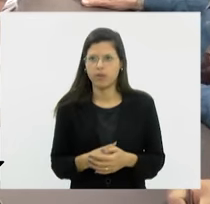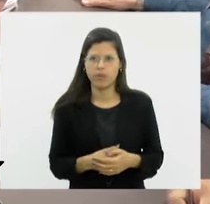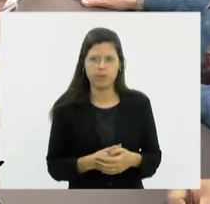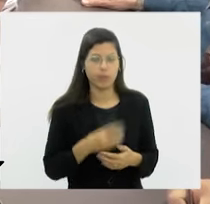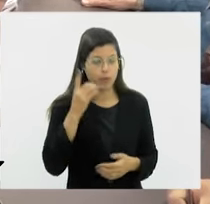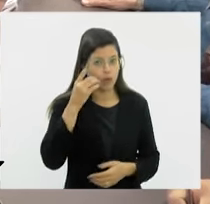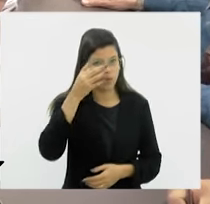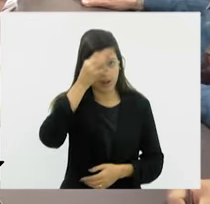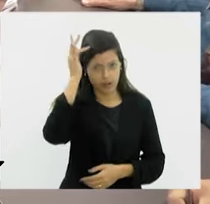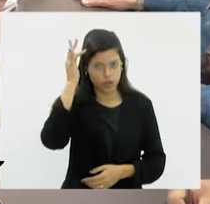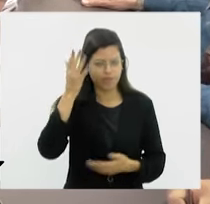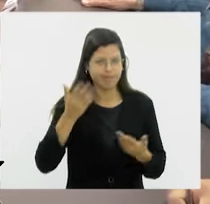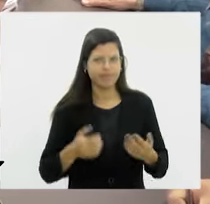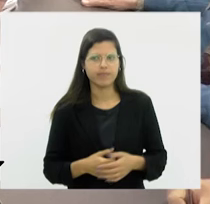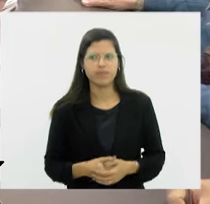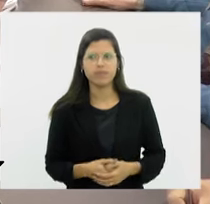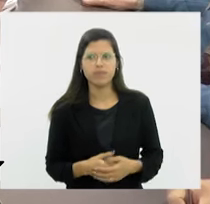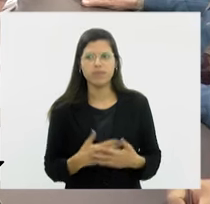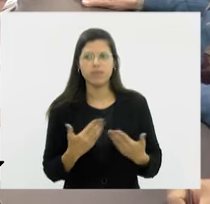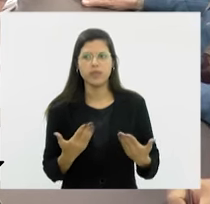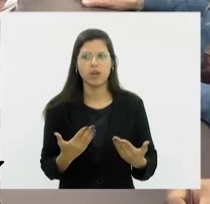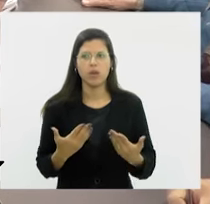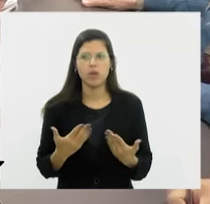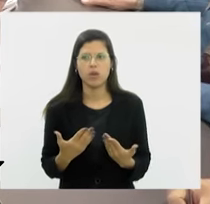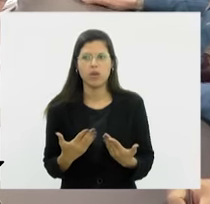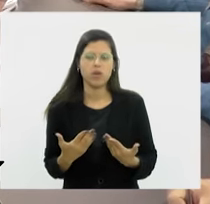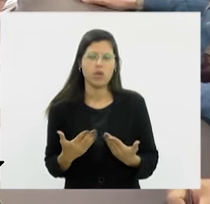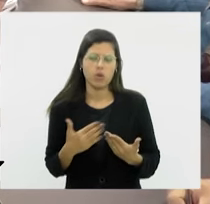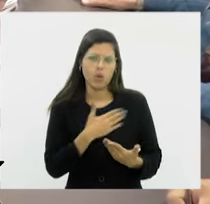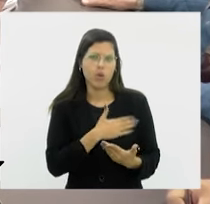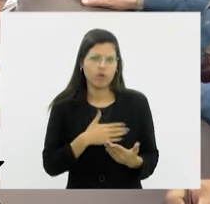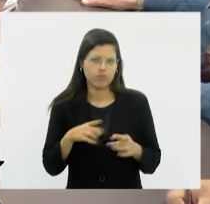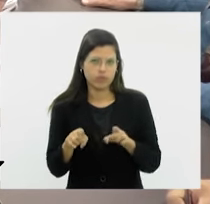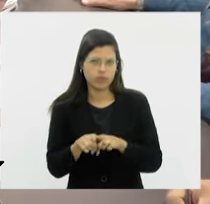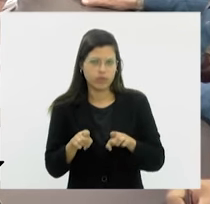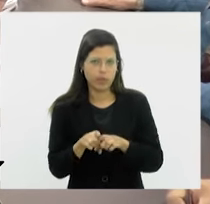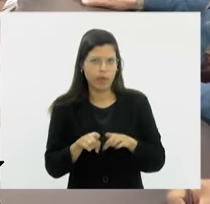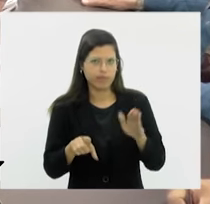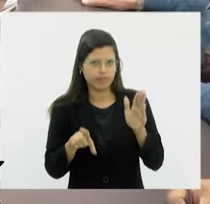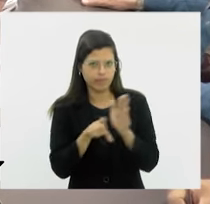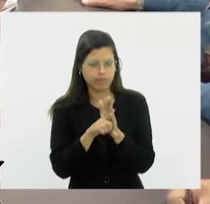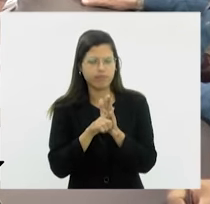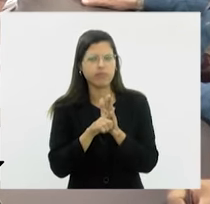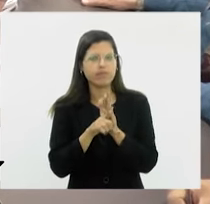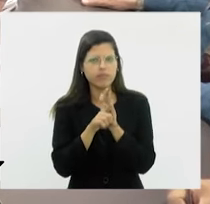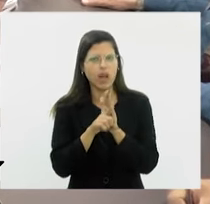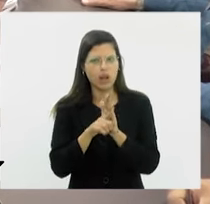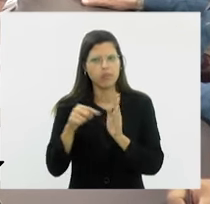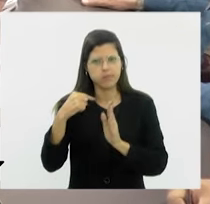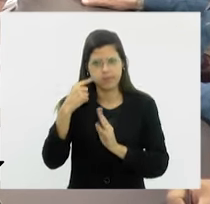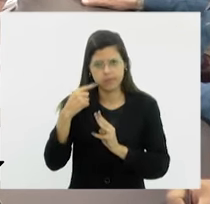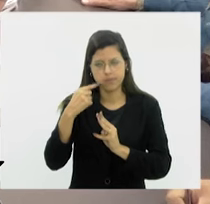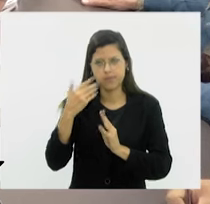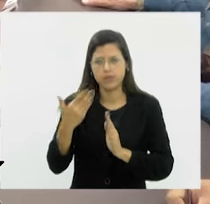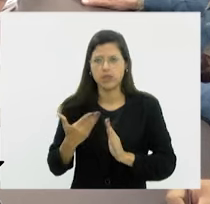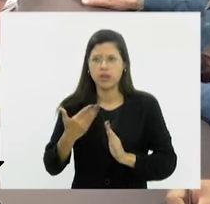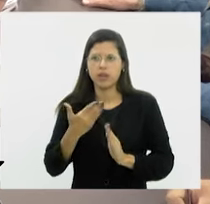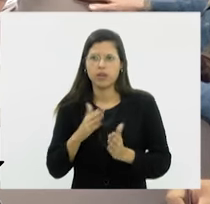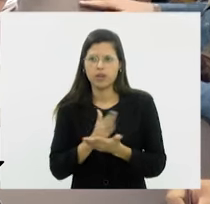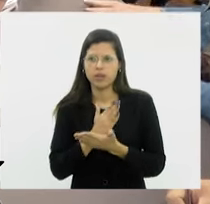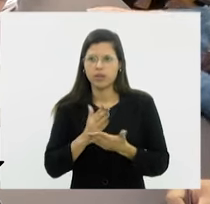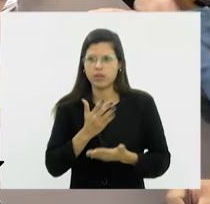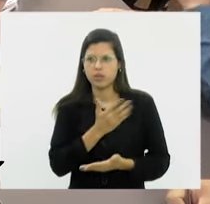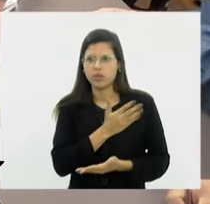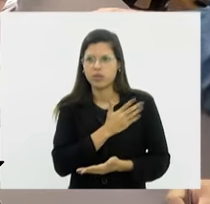eu também me filio, sendo um legalista, que gosto de ser também, do direito, às vezes até a gente não gosta muito